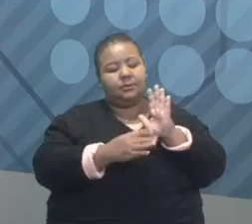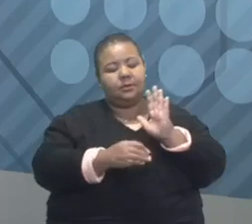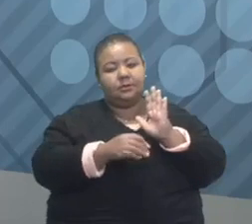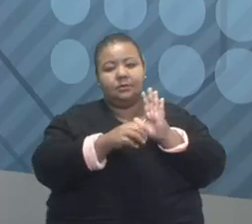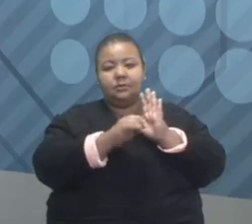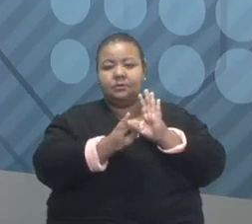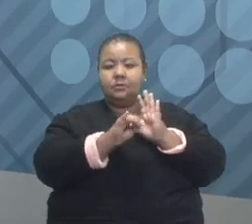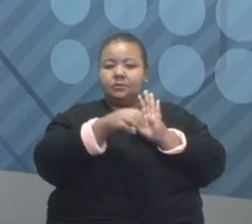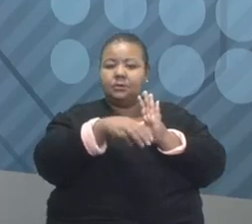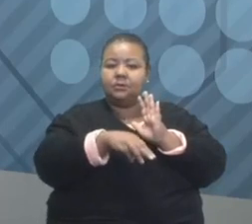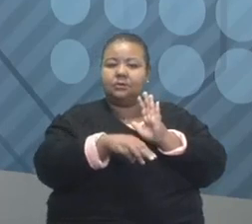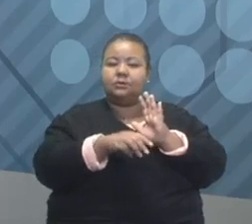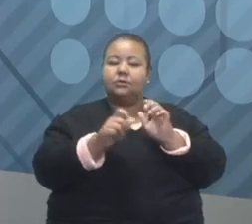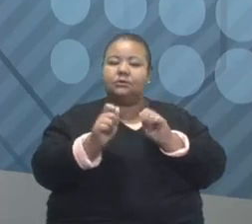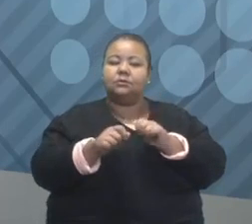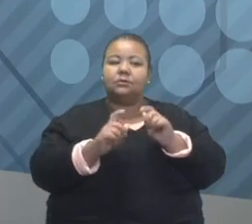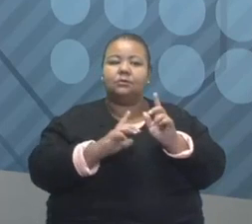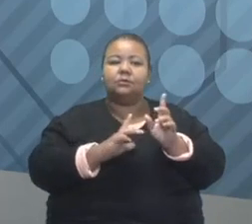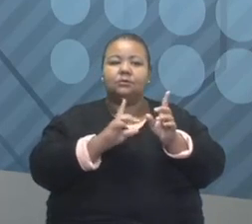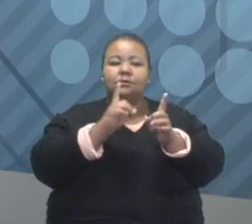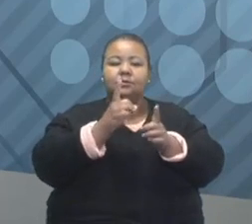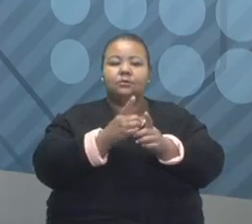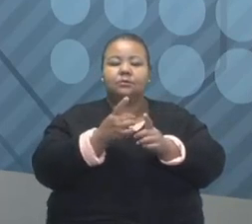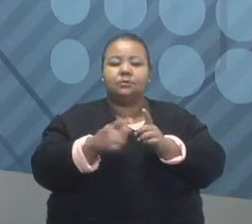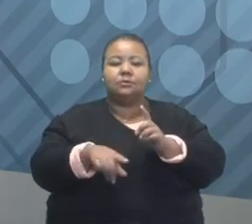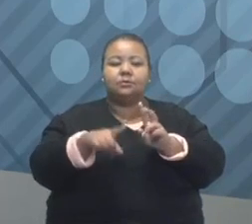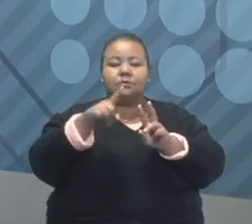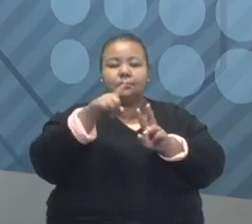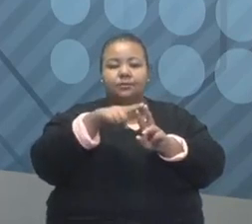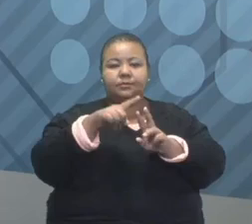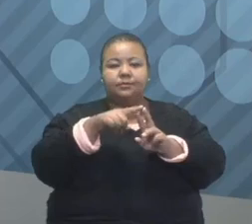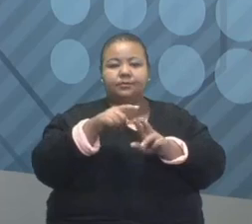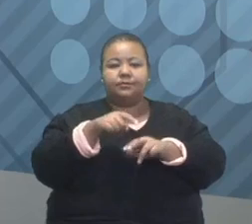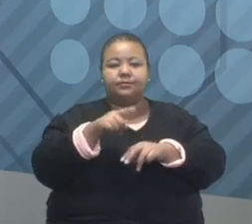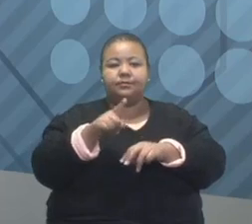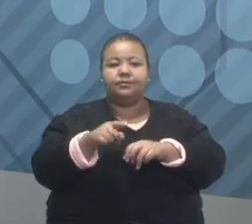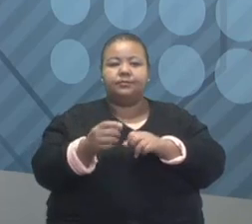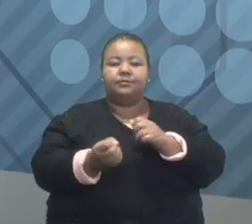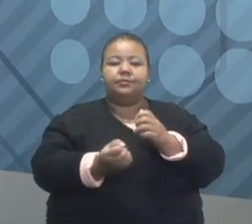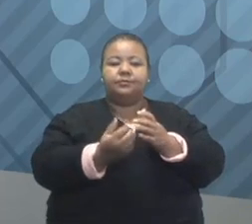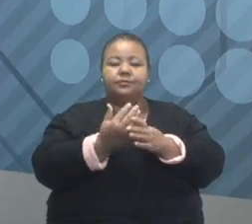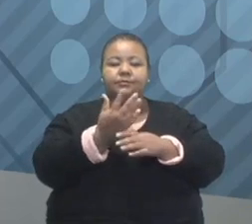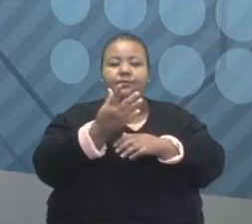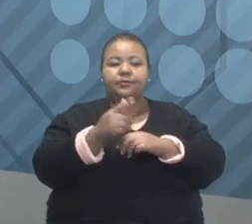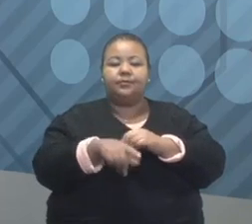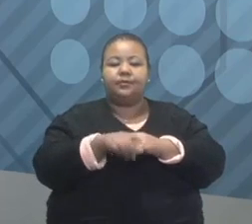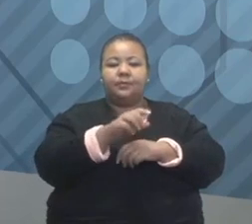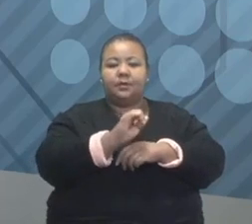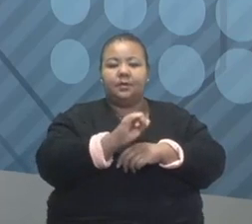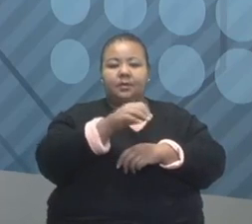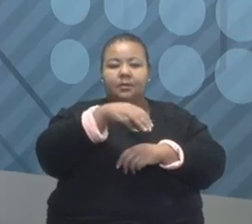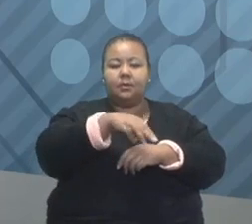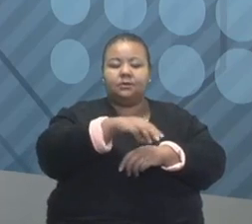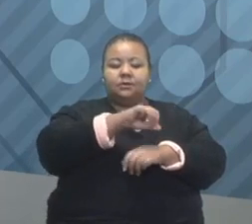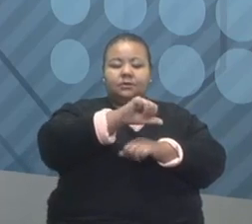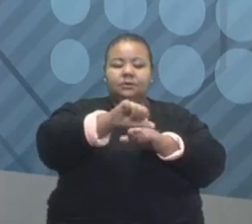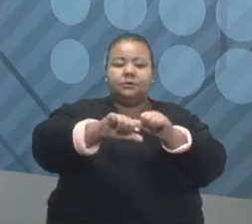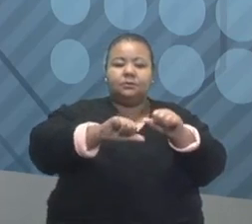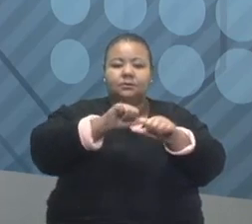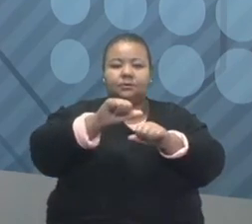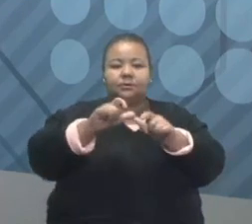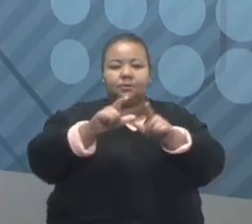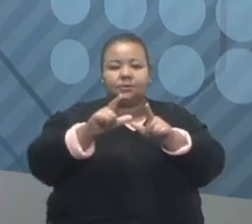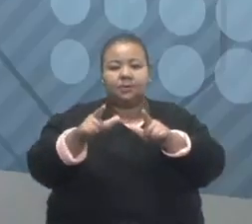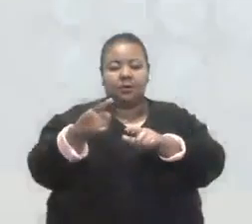dessa forma. Nós também podemos encontrar os vetores que geram a imagem de uma transformação linear. Então,